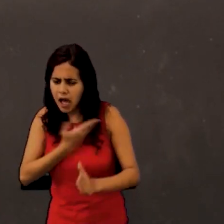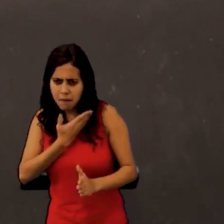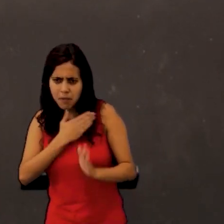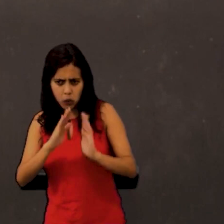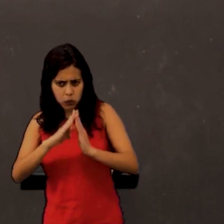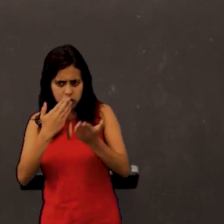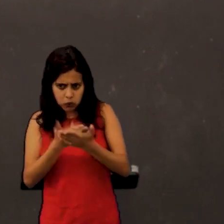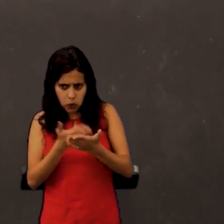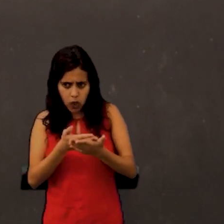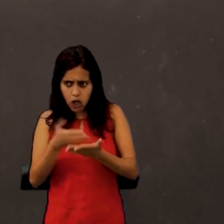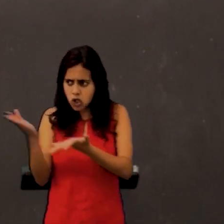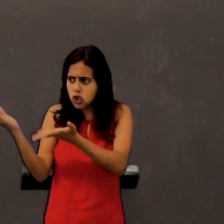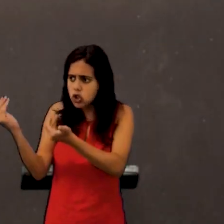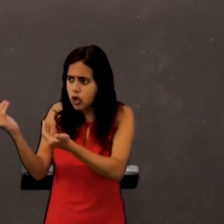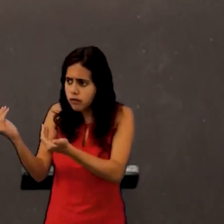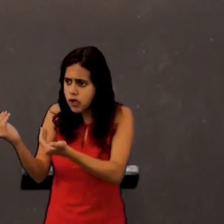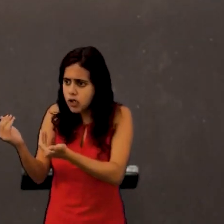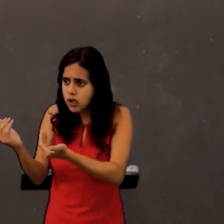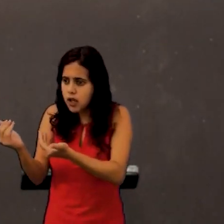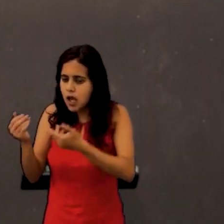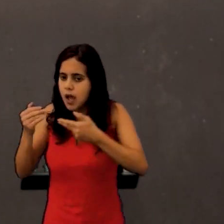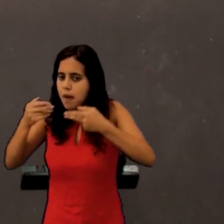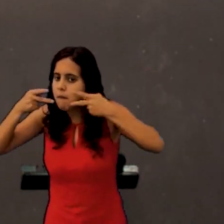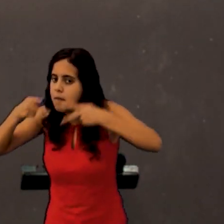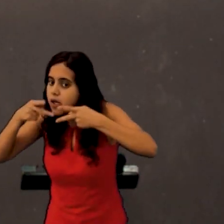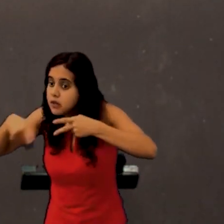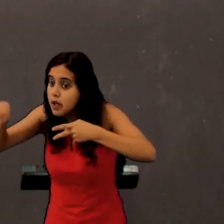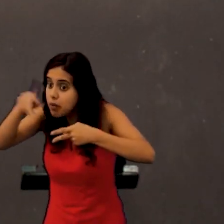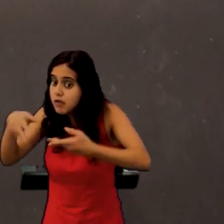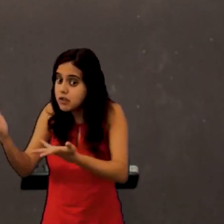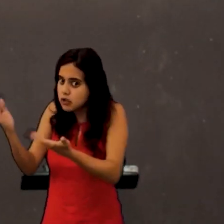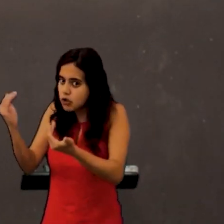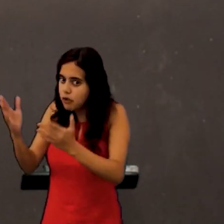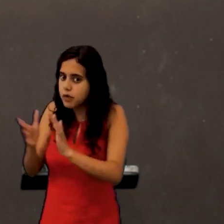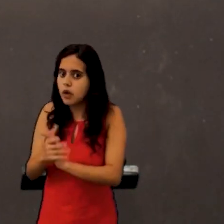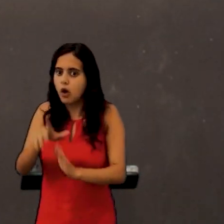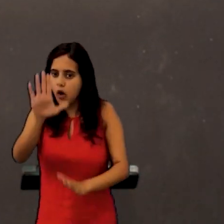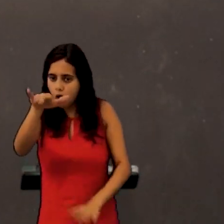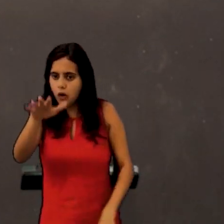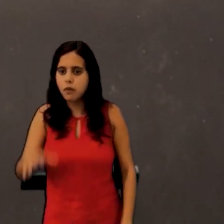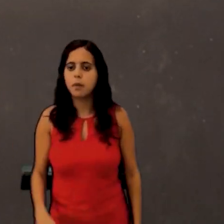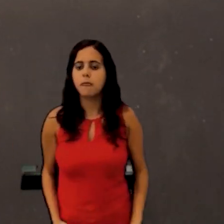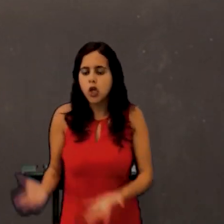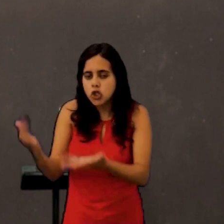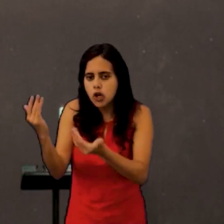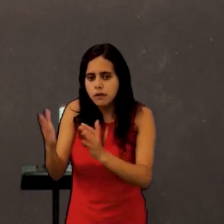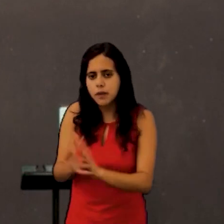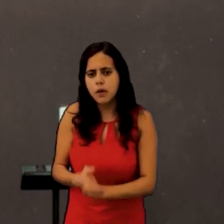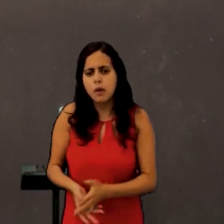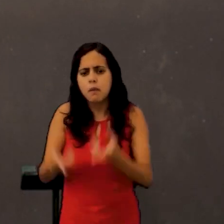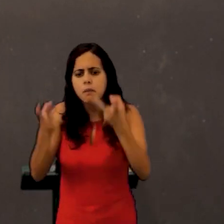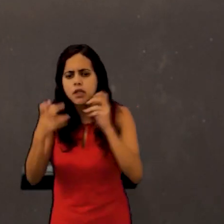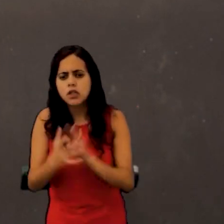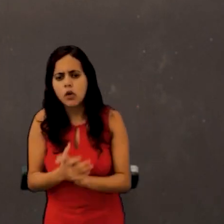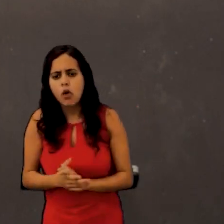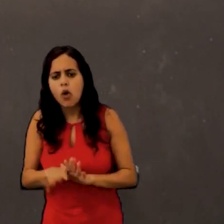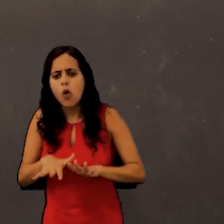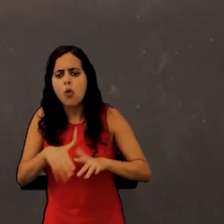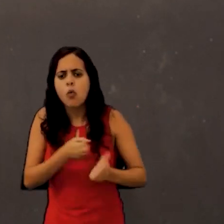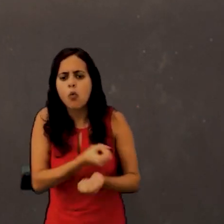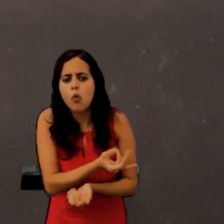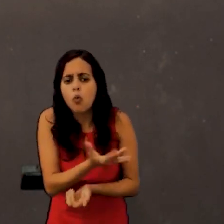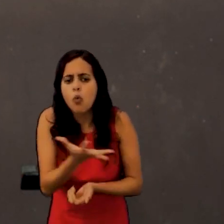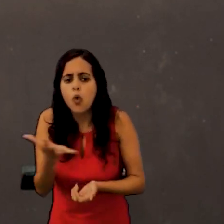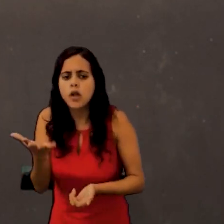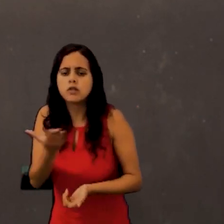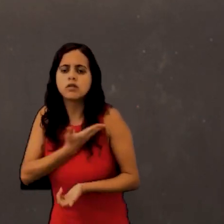é para você. Fazer igual o povo por aí. Tem uma palavra, esse que te digo, servo meu. É para você, meu querido. Quantos amigos incrédulos